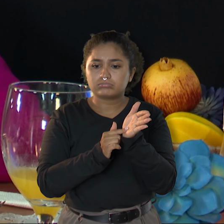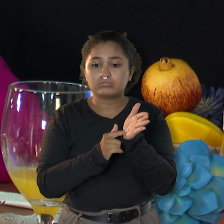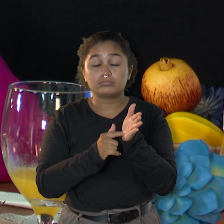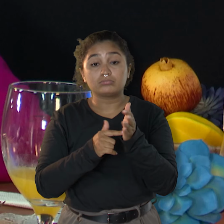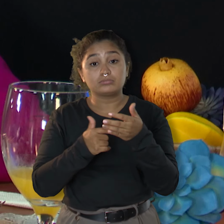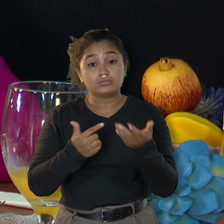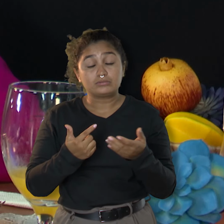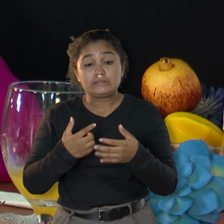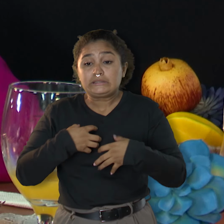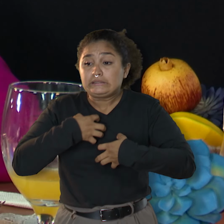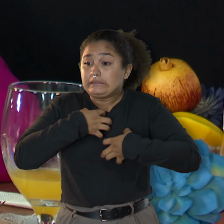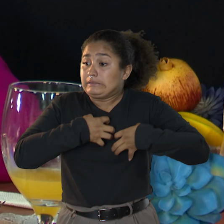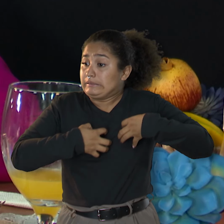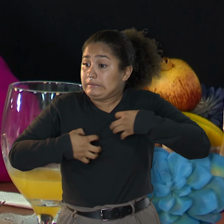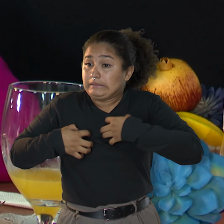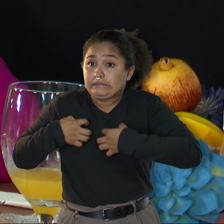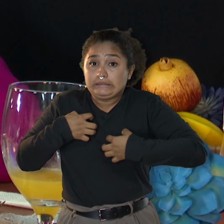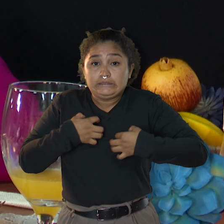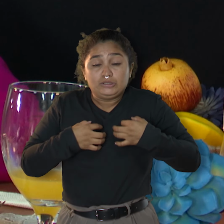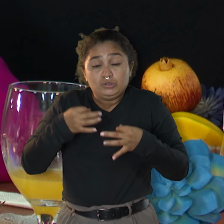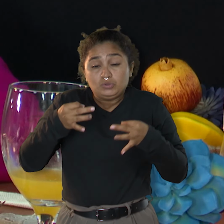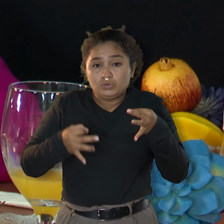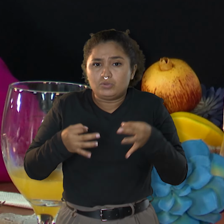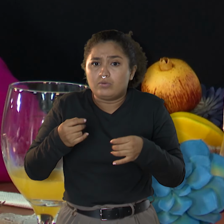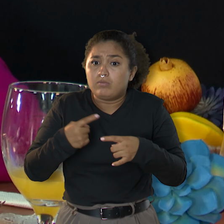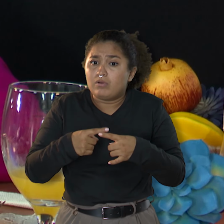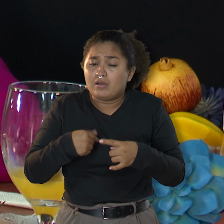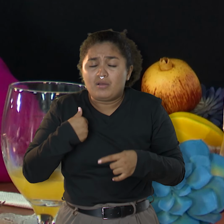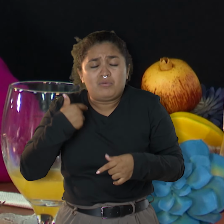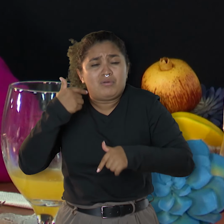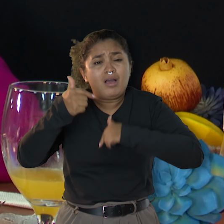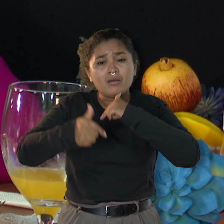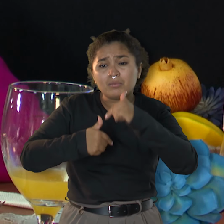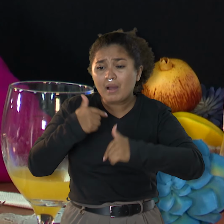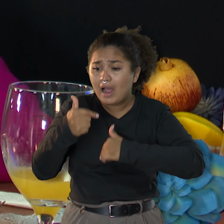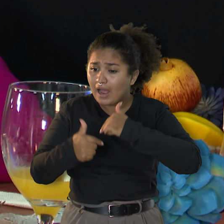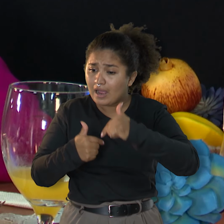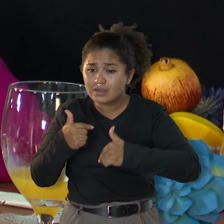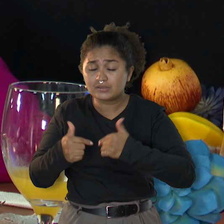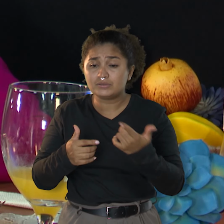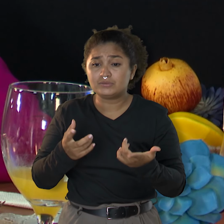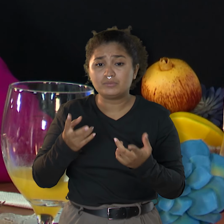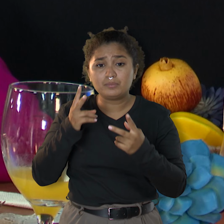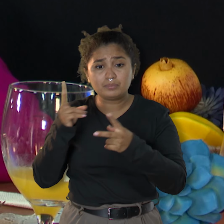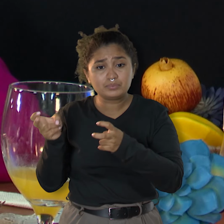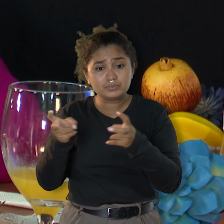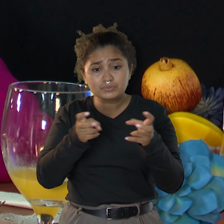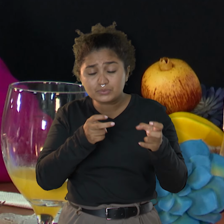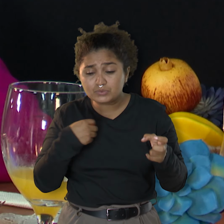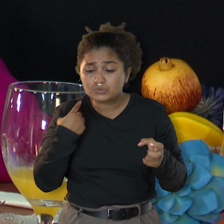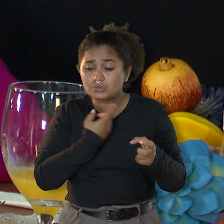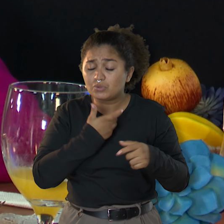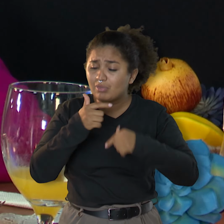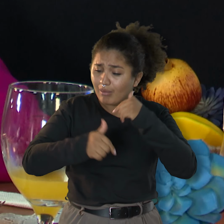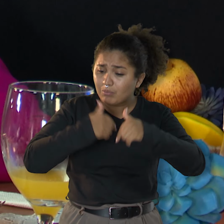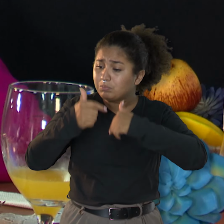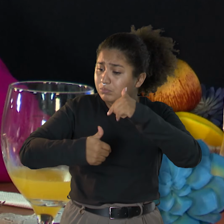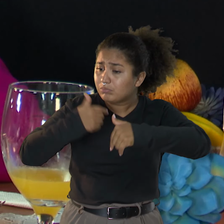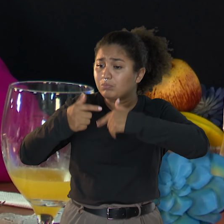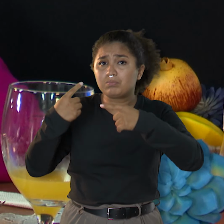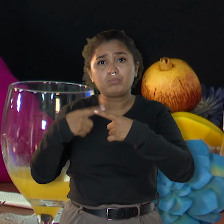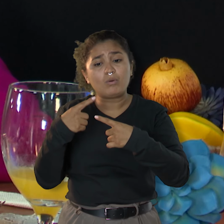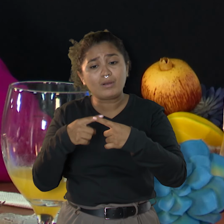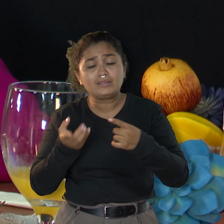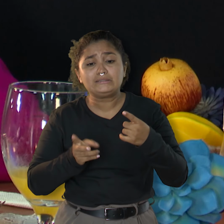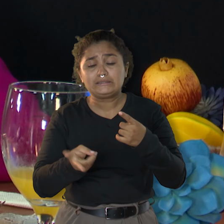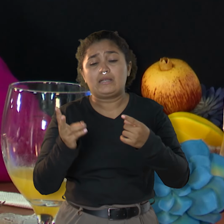isso gerou uma indignação tão grande no juiz, uma frustração, porque eles falaram, gente, eu trabalho tanto. Eu via servidores falando, gente, a gente trabalha tanto, trabalha, por que a